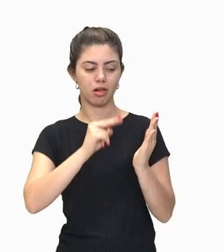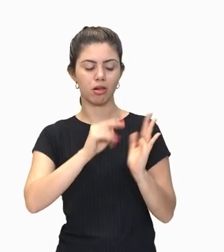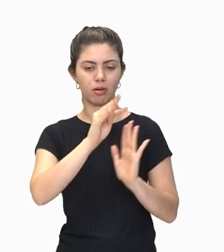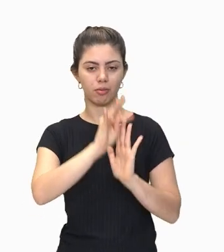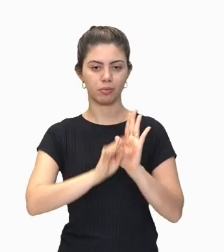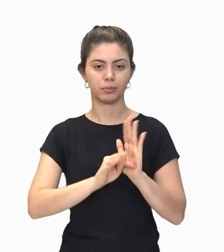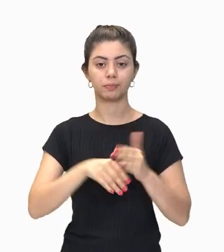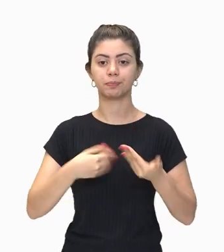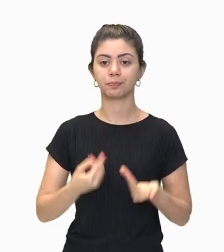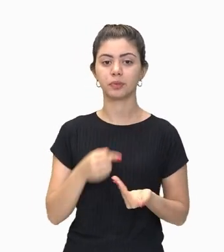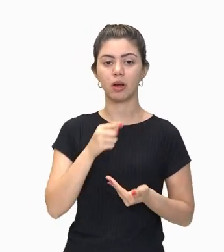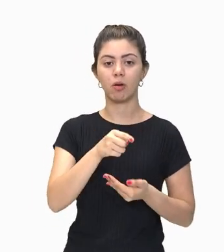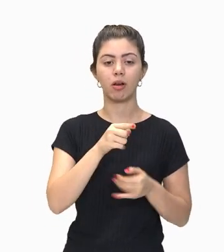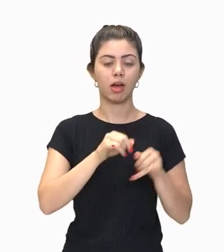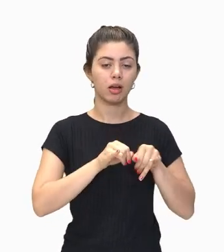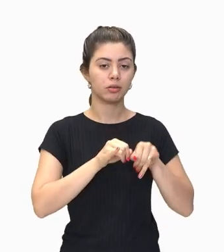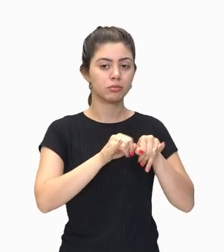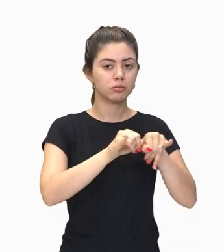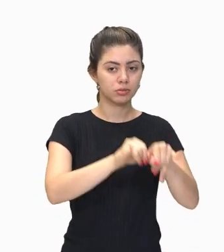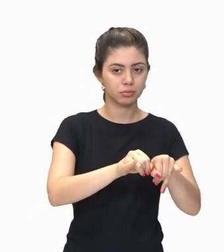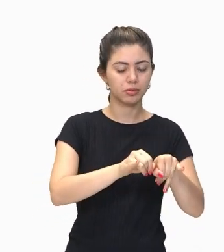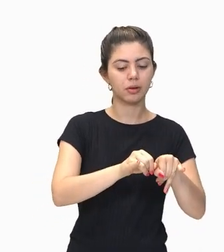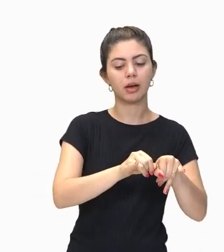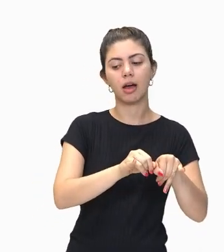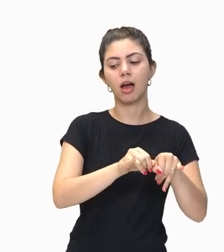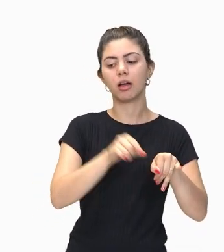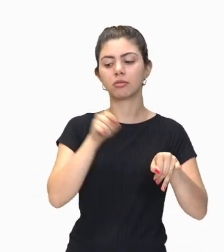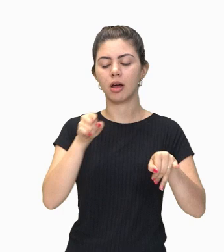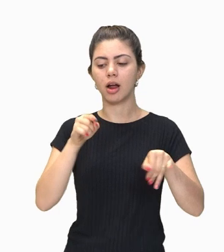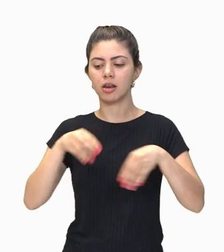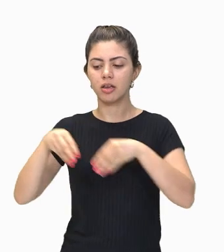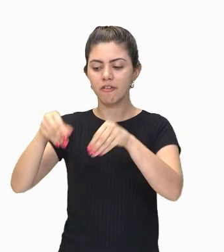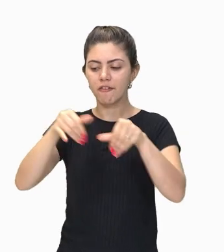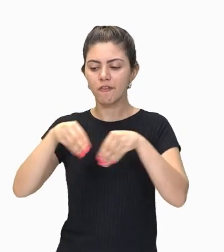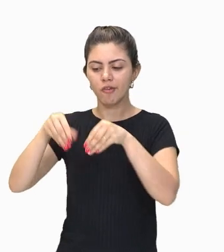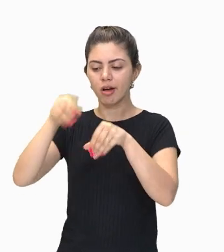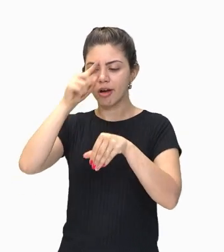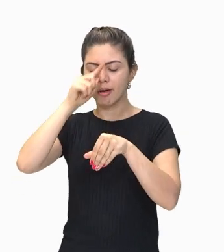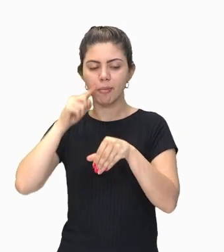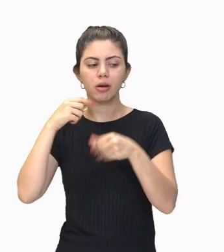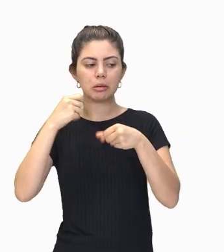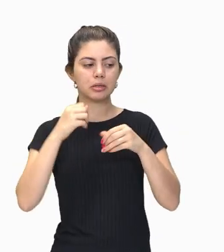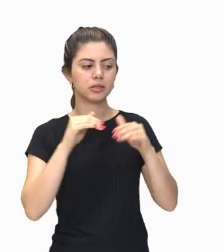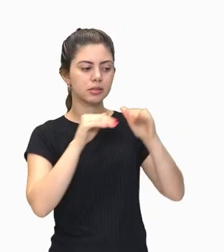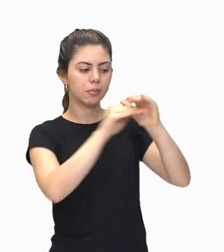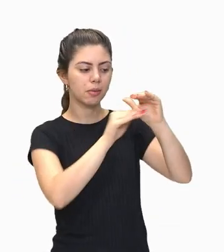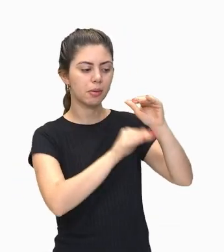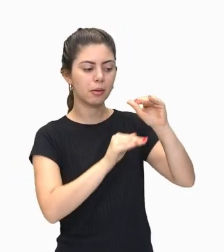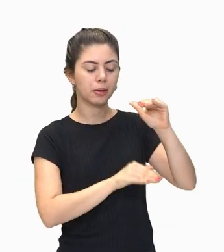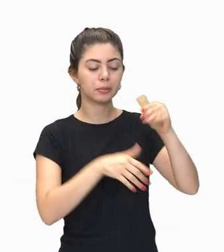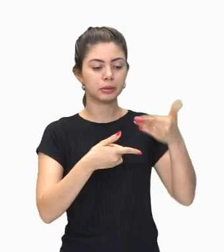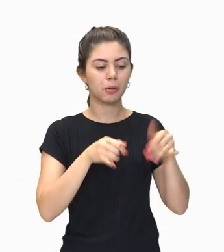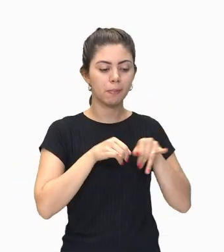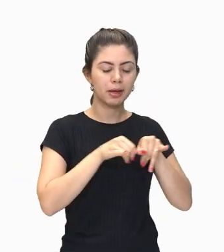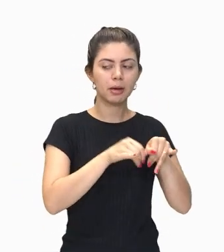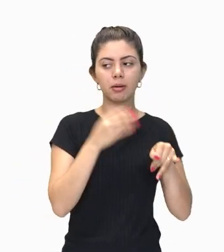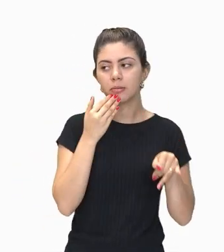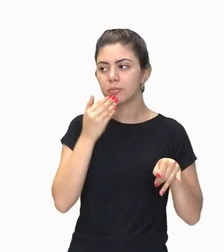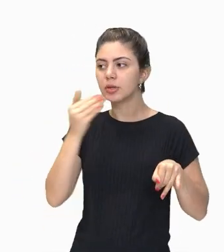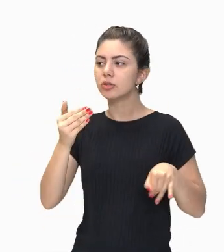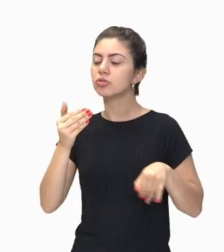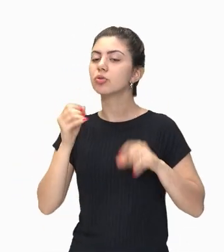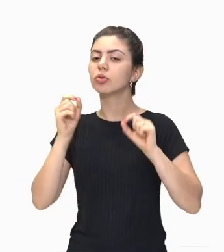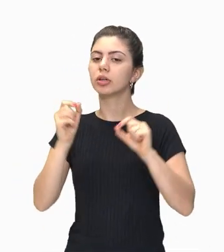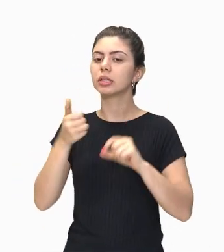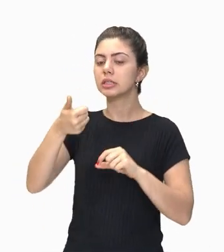repor o seu estoque de farinha do Arinhi, um mercadinho fez um pedido de 150